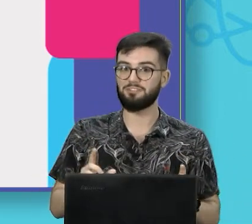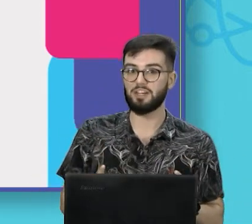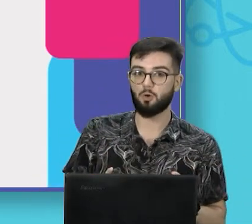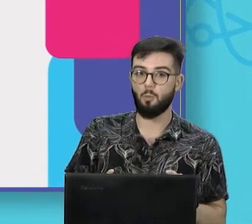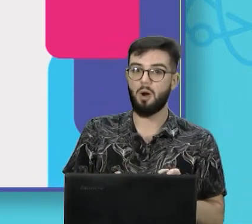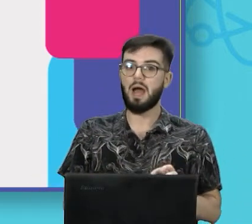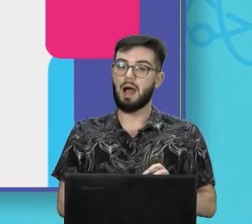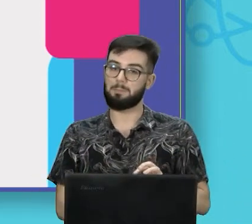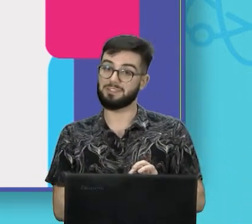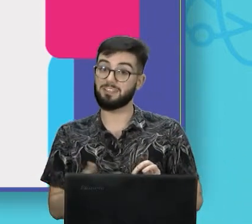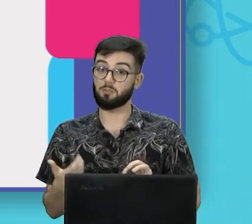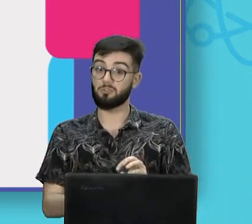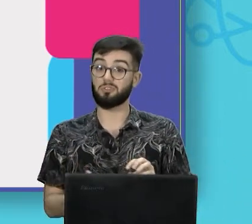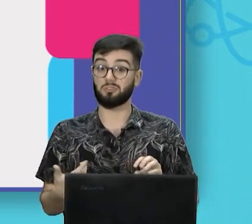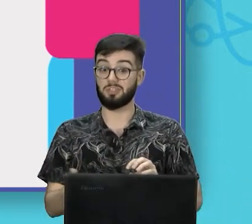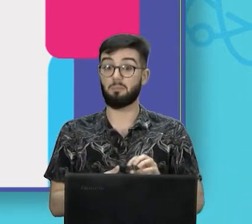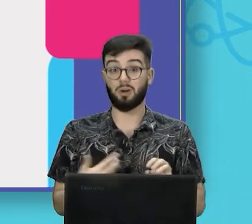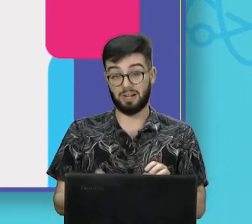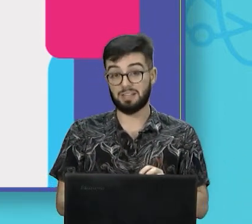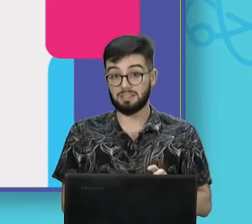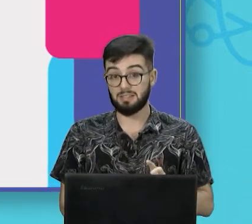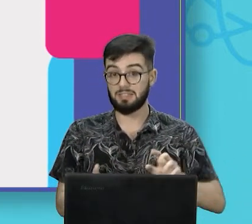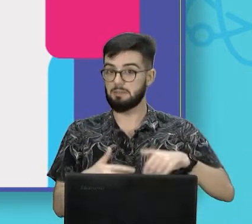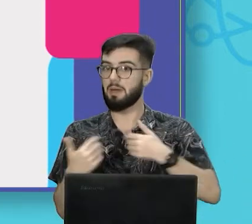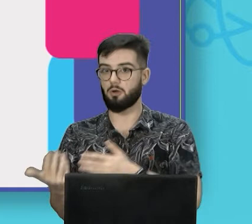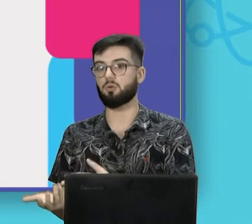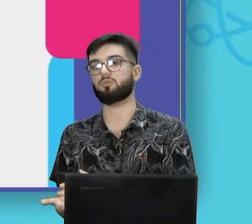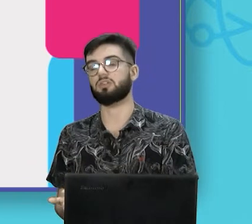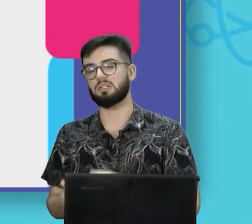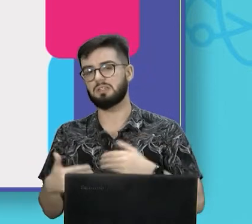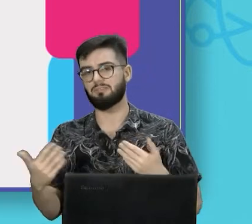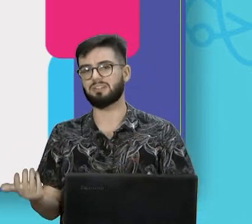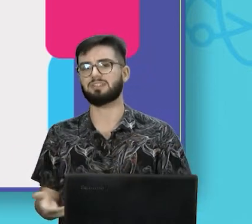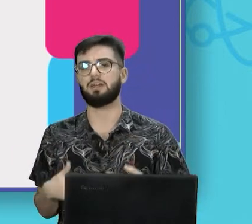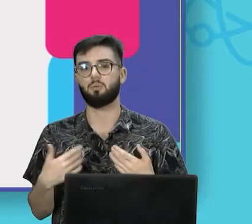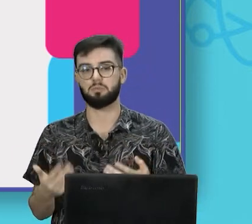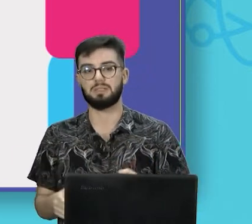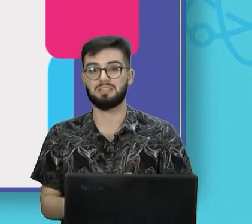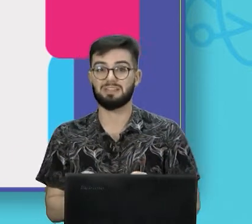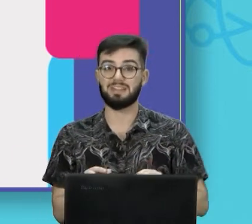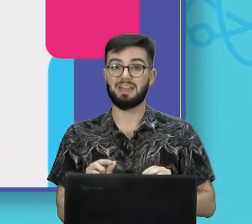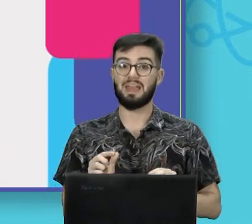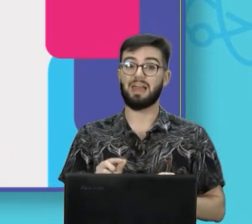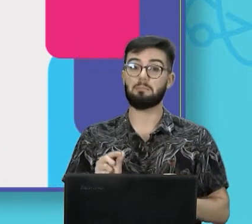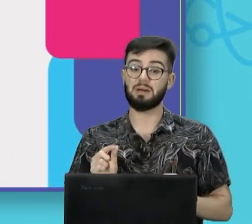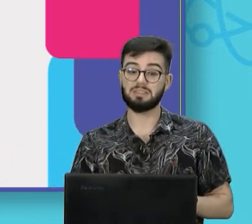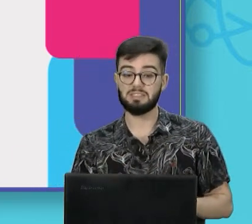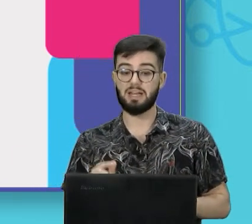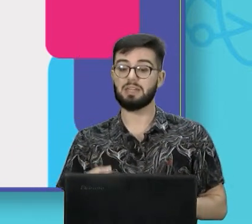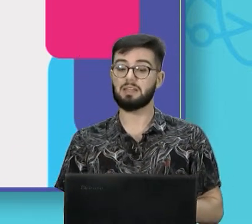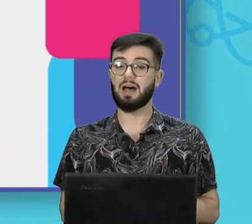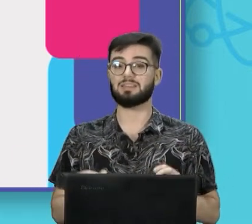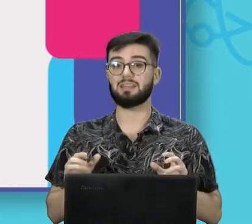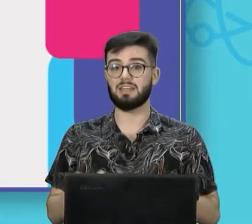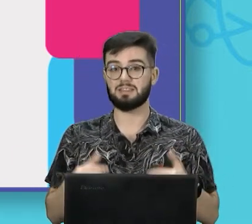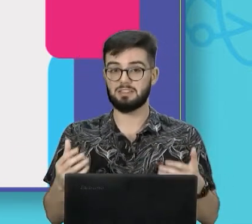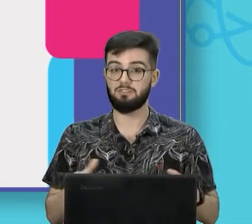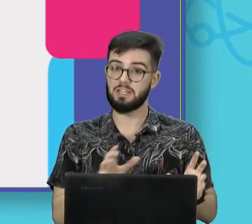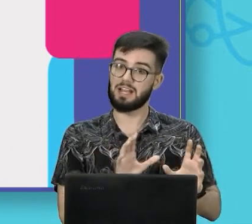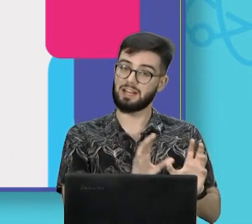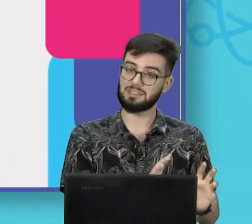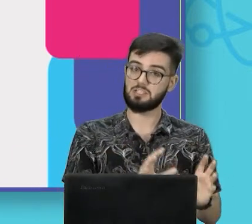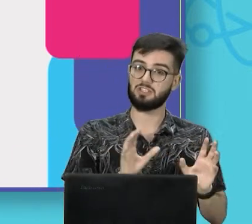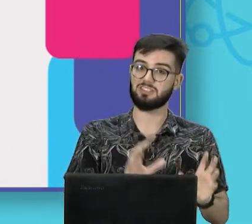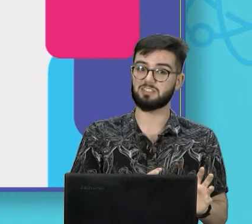então você vê como a pessoa dessa Constituição democrática e liberal em algum sentido de avançar em algumas medidas ela mantém ainda a